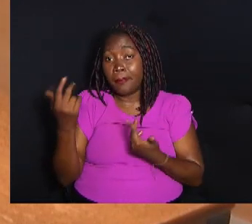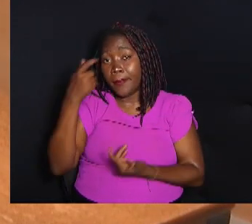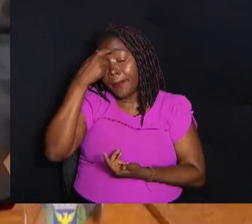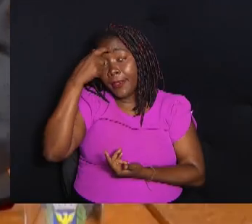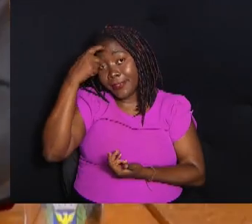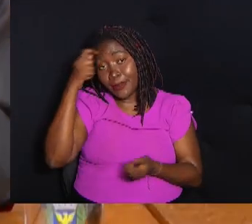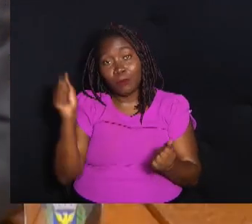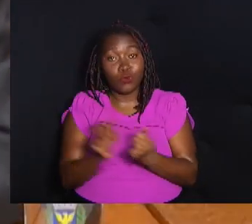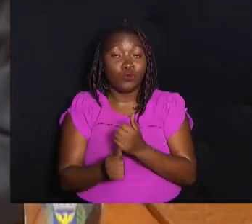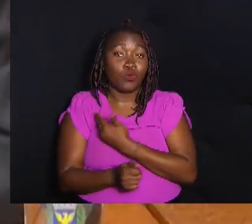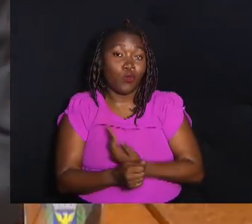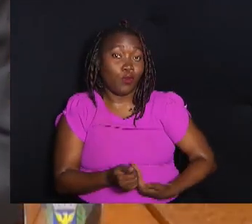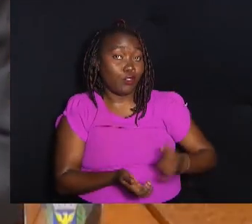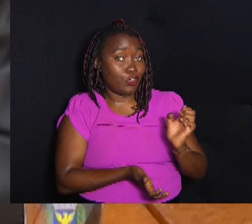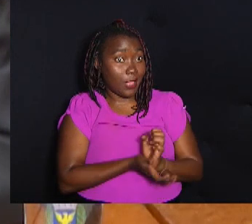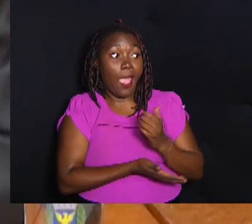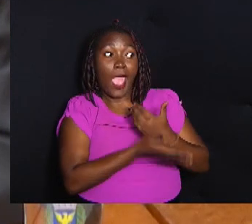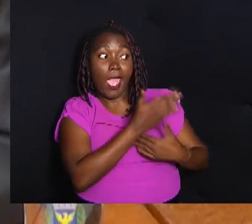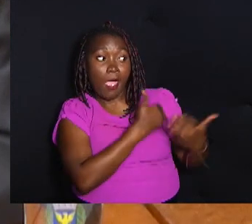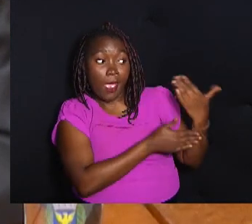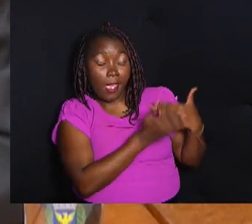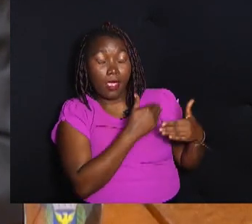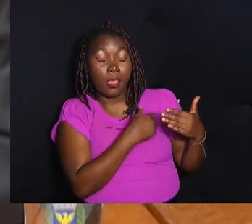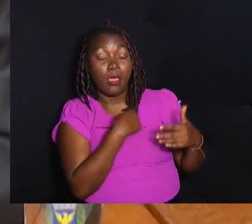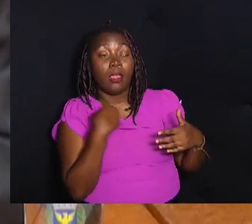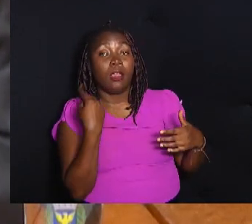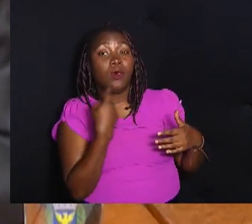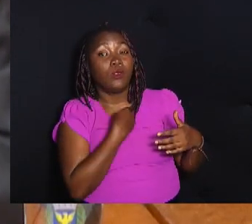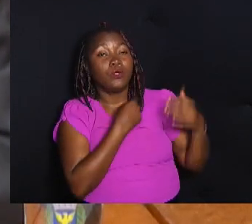governo do estado e na ocasião nós eh